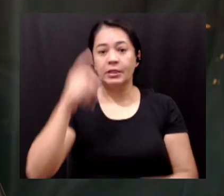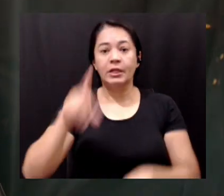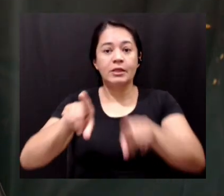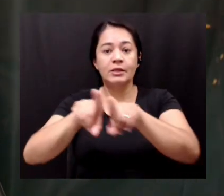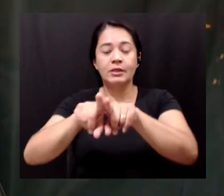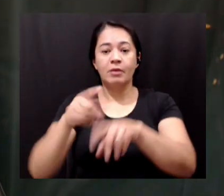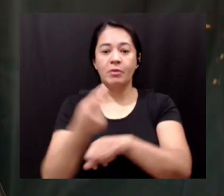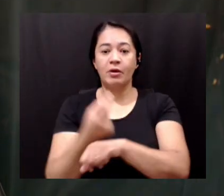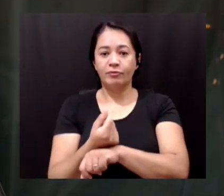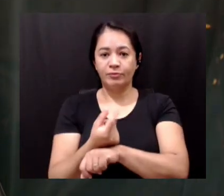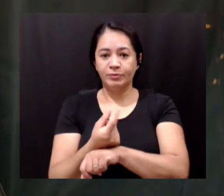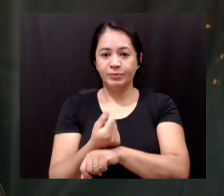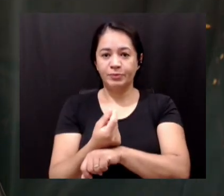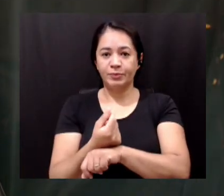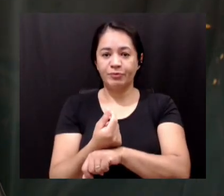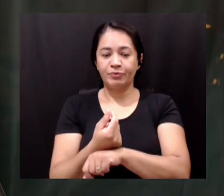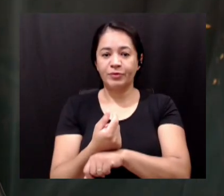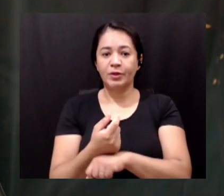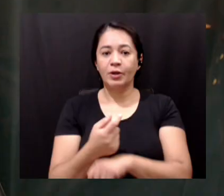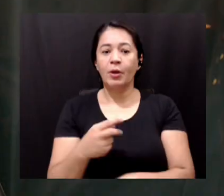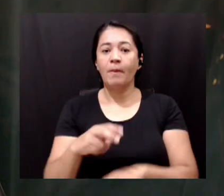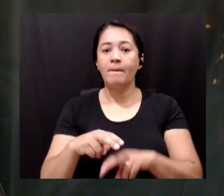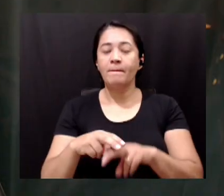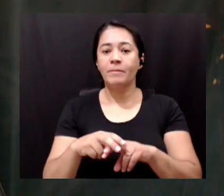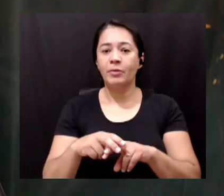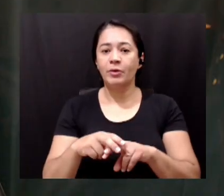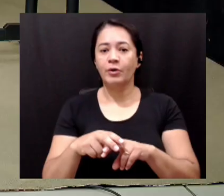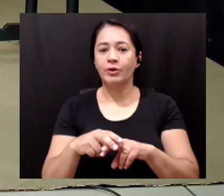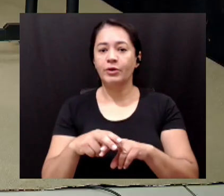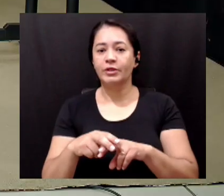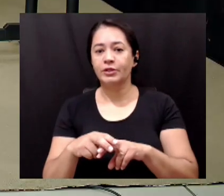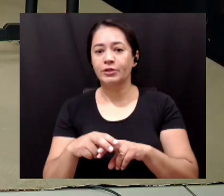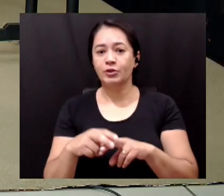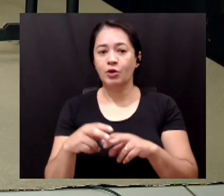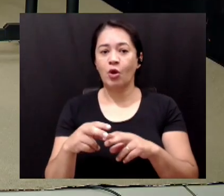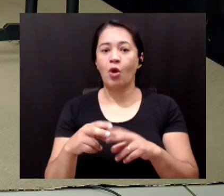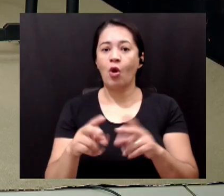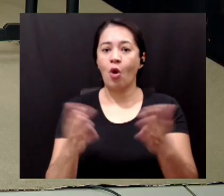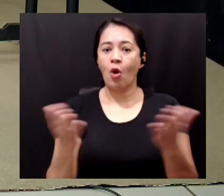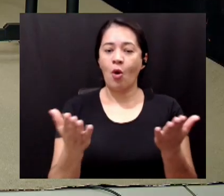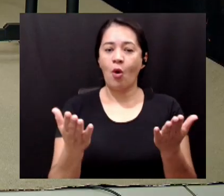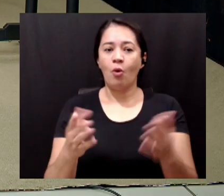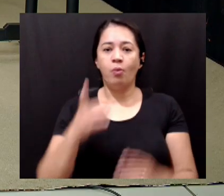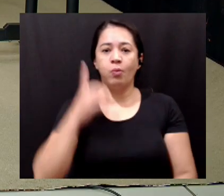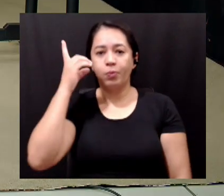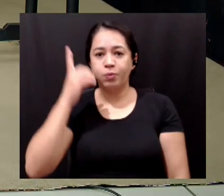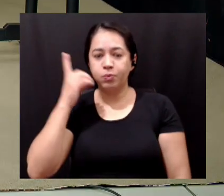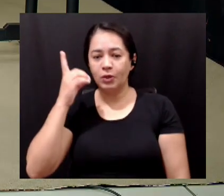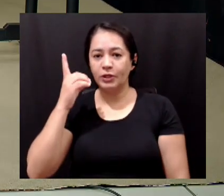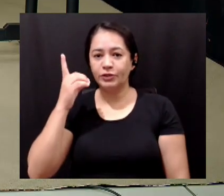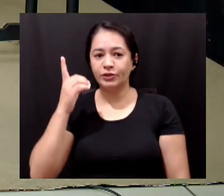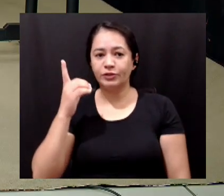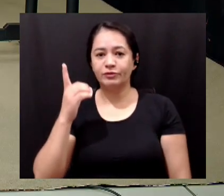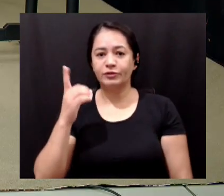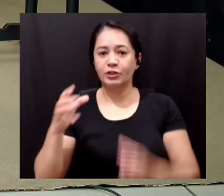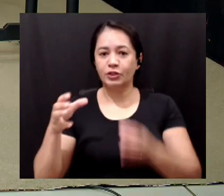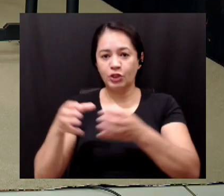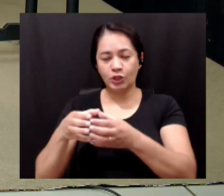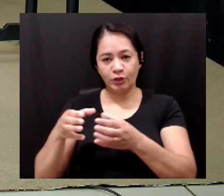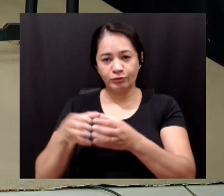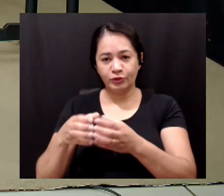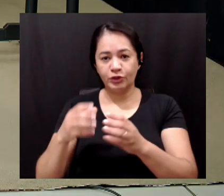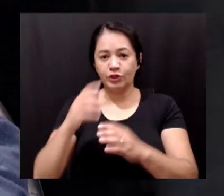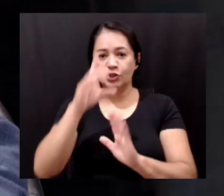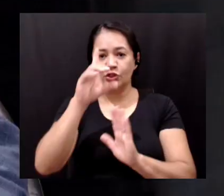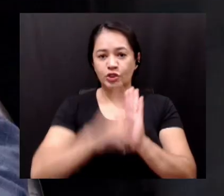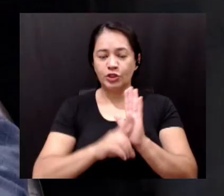isso, nós recebemos os nossos convidados, advogado e presidente da Comissão de Direito Digital da OAB Campinas, o